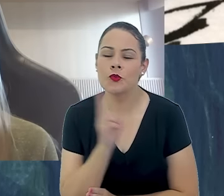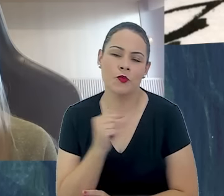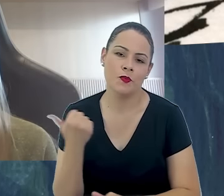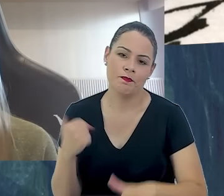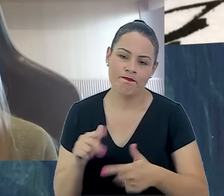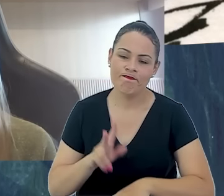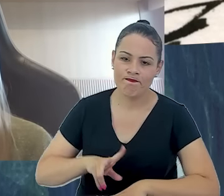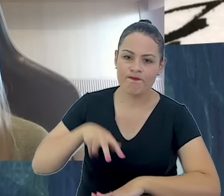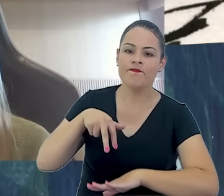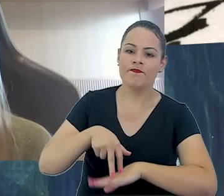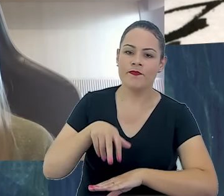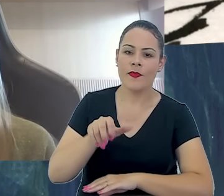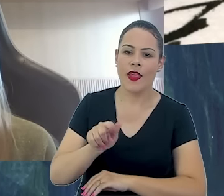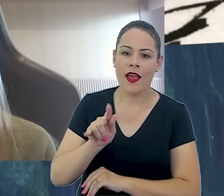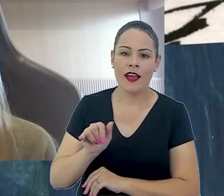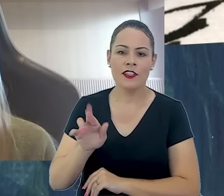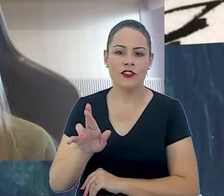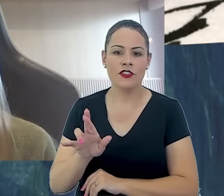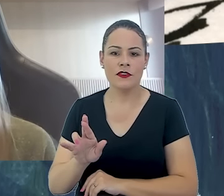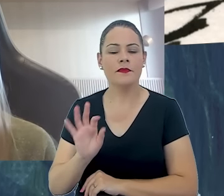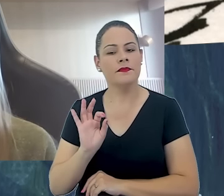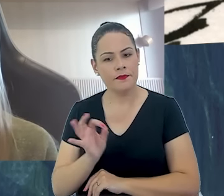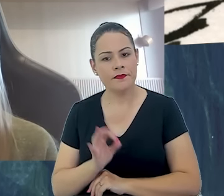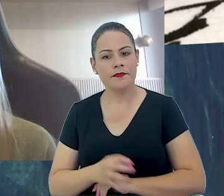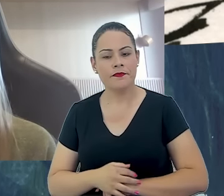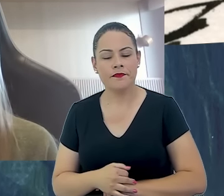urgentemente agir, né?